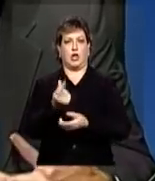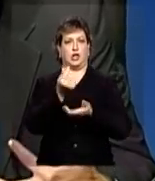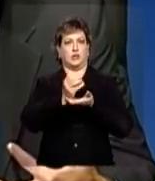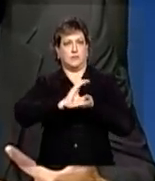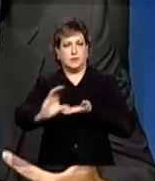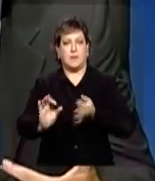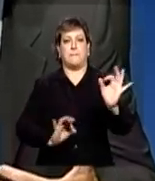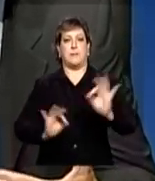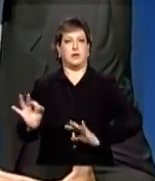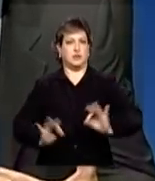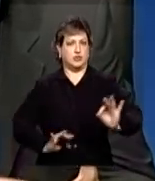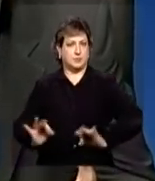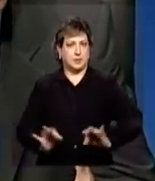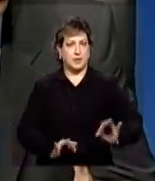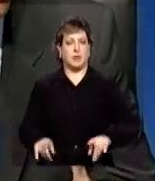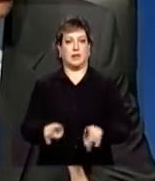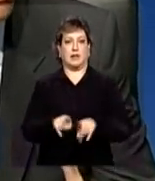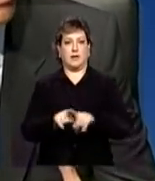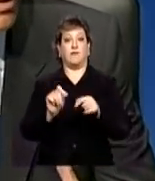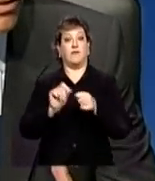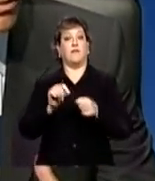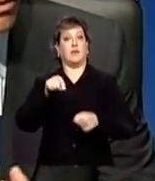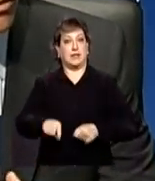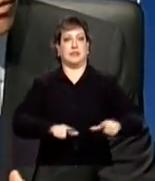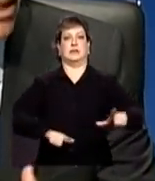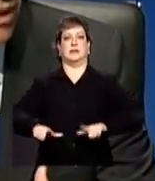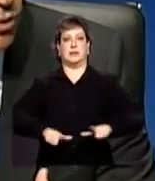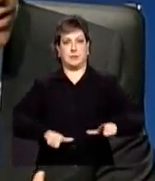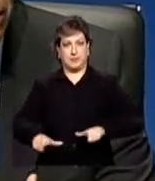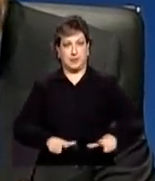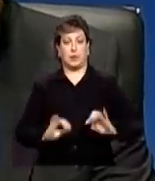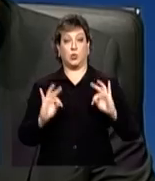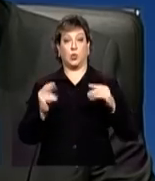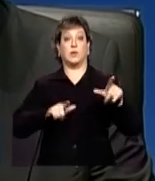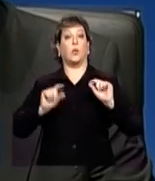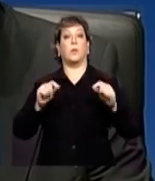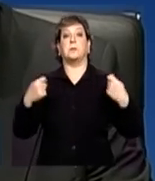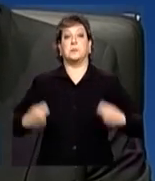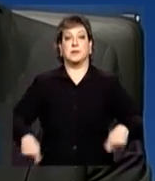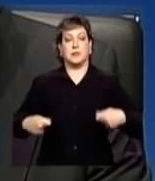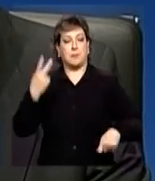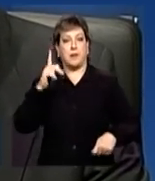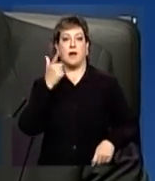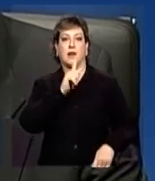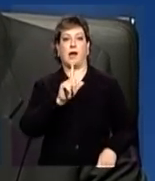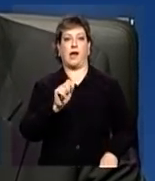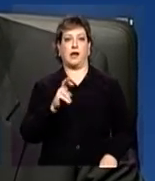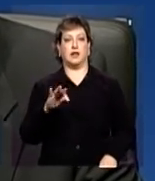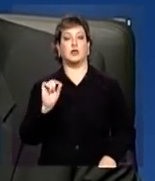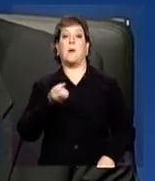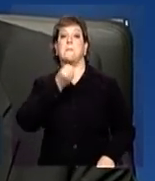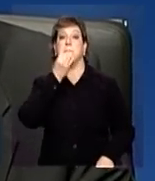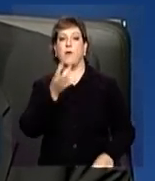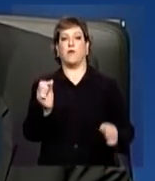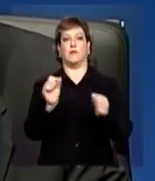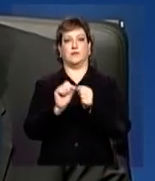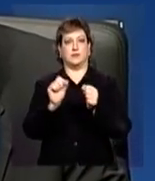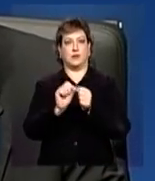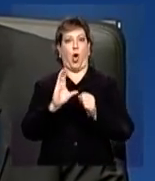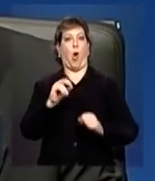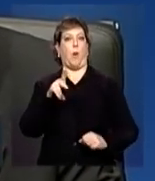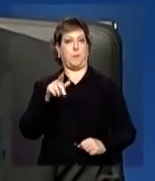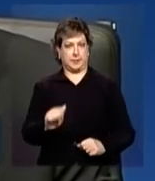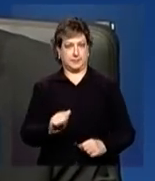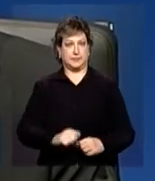investimento, planejamento e execução das ações necessárias para garantir a boa realização da